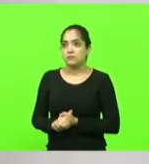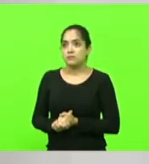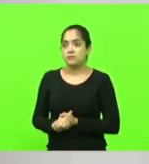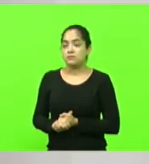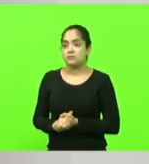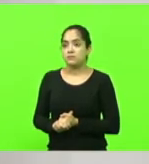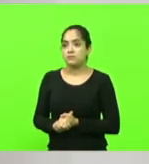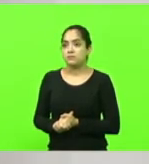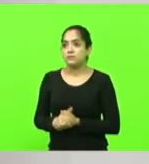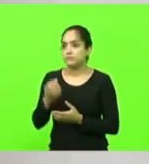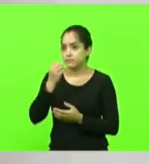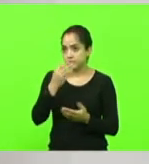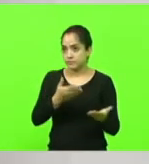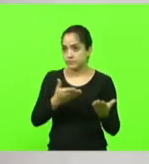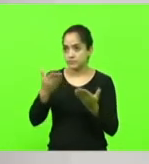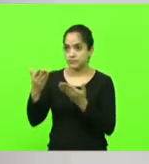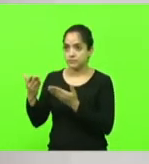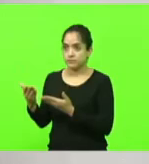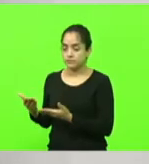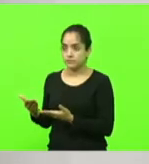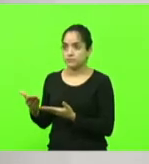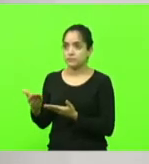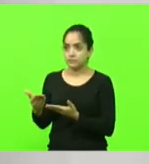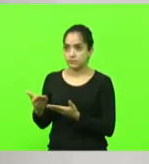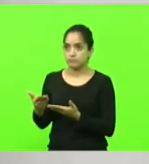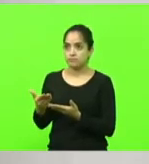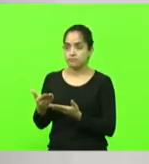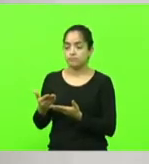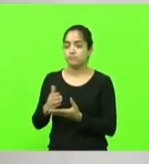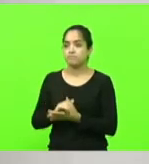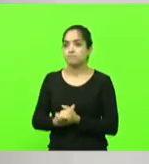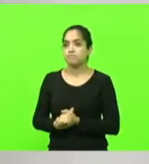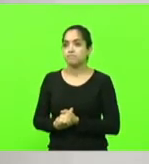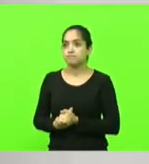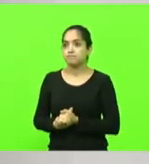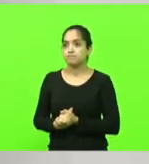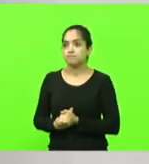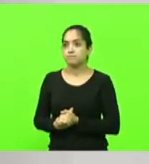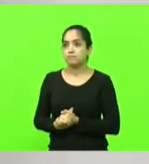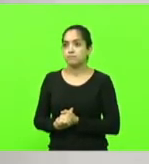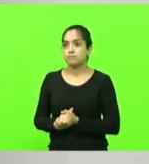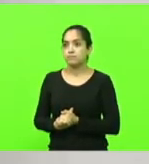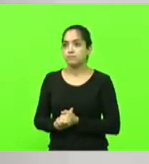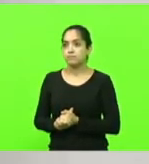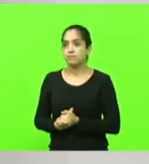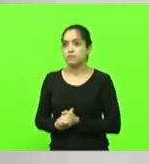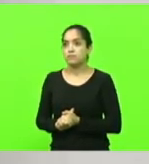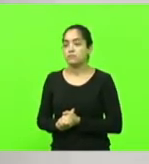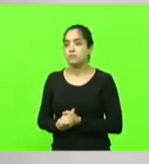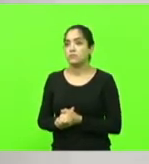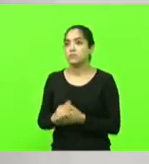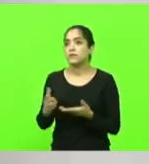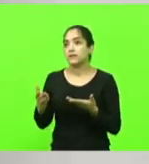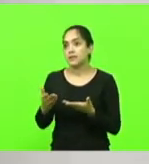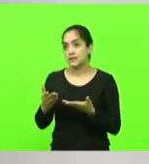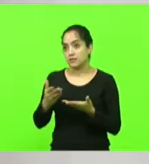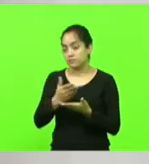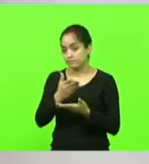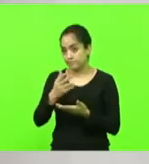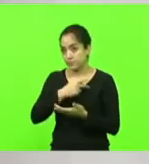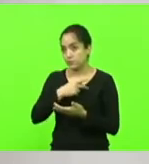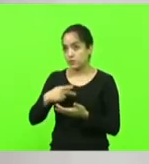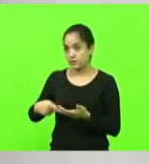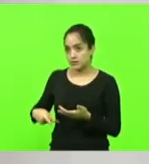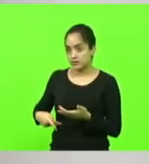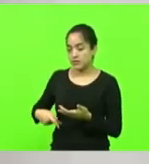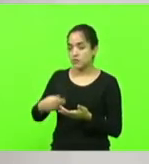Sejam bem-vindos à Casa do Povo, prefeitos e vice-prefeitos. Parabéns. Bom, prezados colegas, senhor presidente, uma